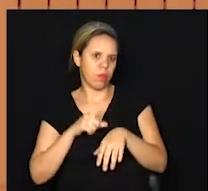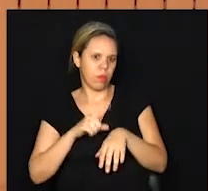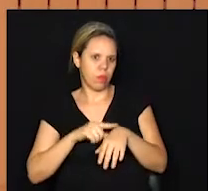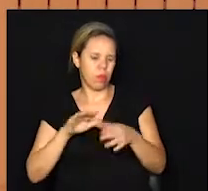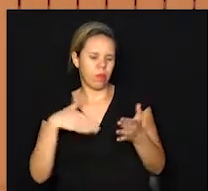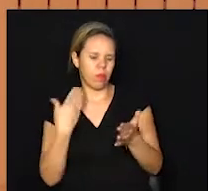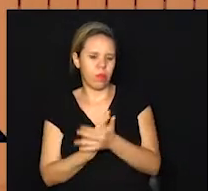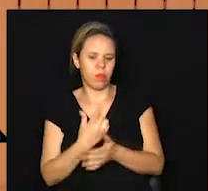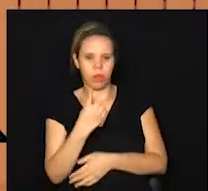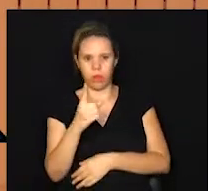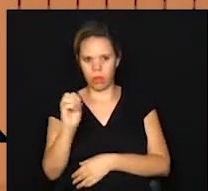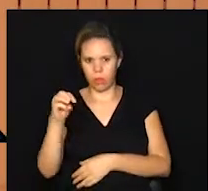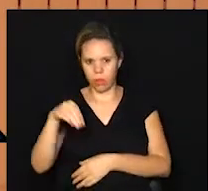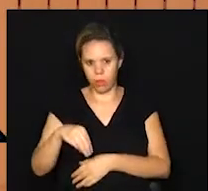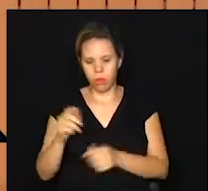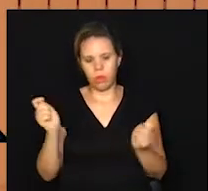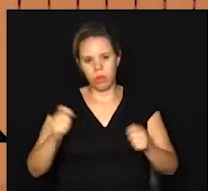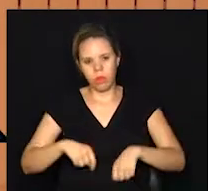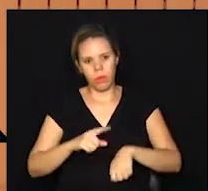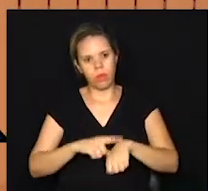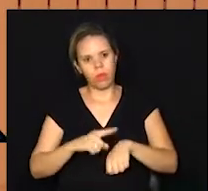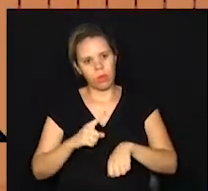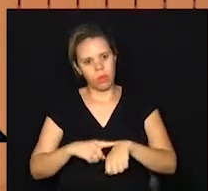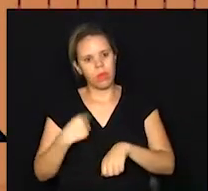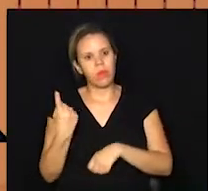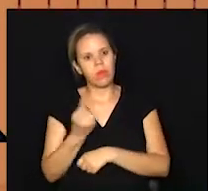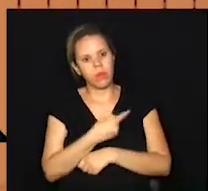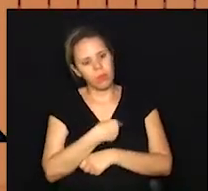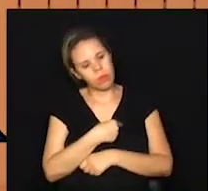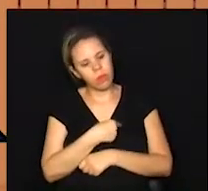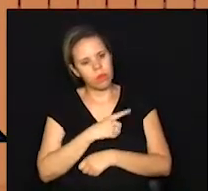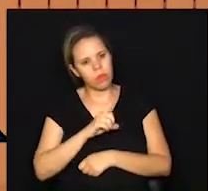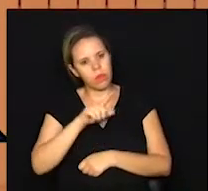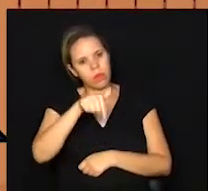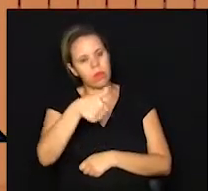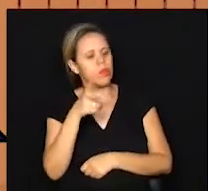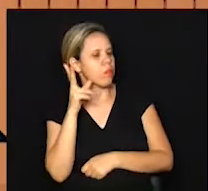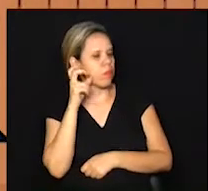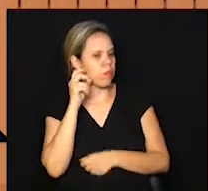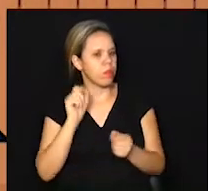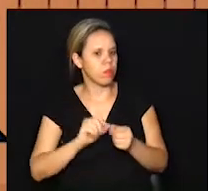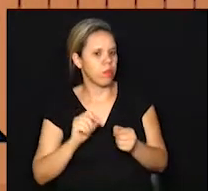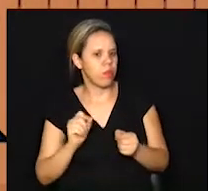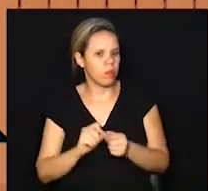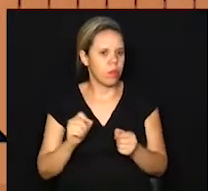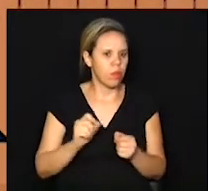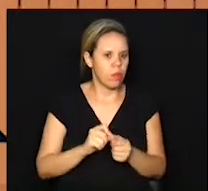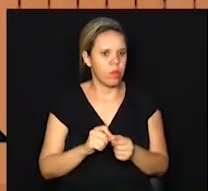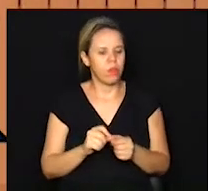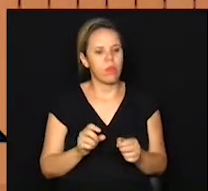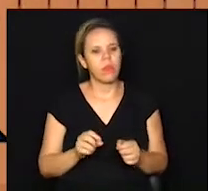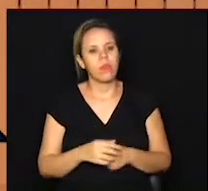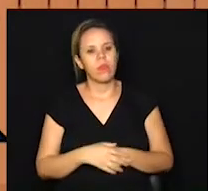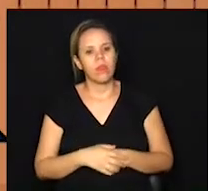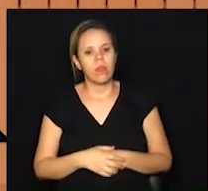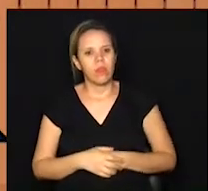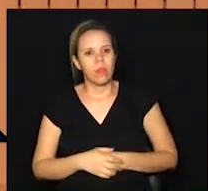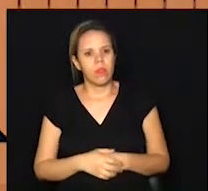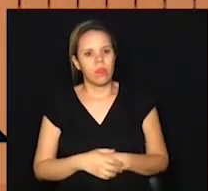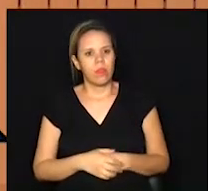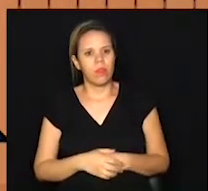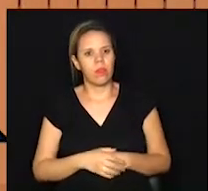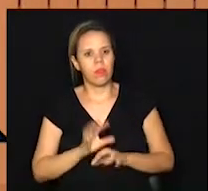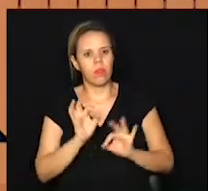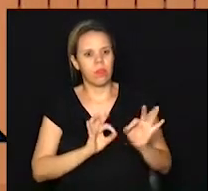10 minutos, para que dê tempo da gente ainda, depois de ouvi-los, poder fazer os encaminhamentos